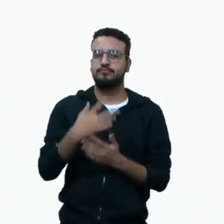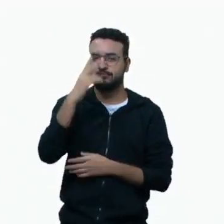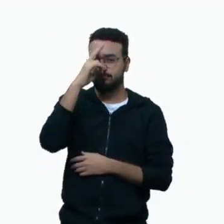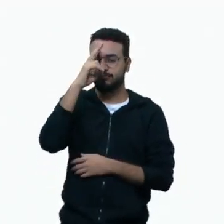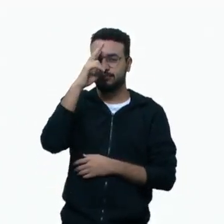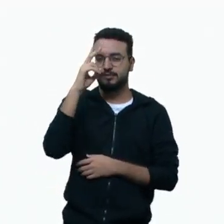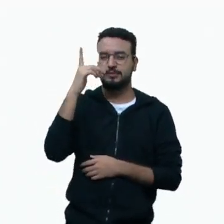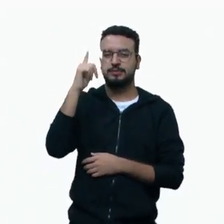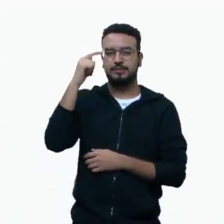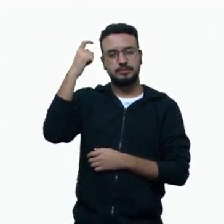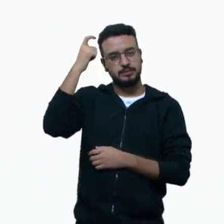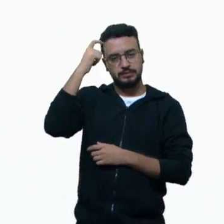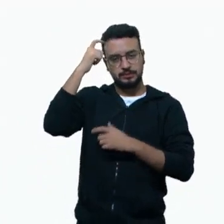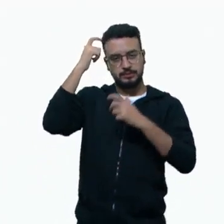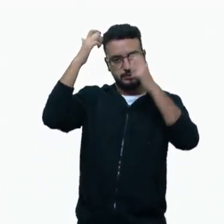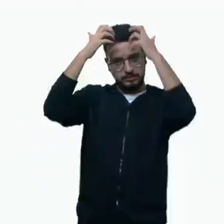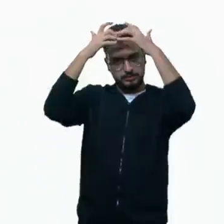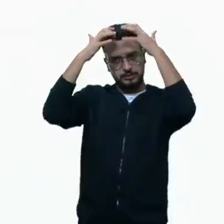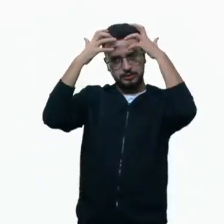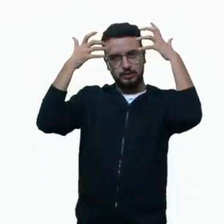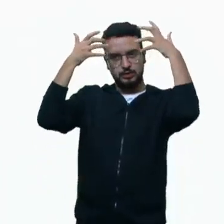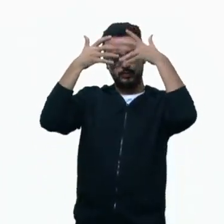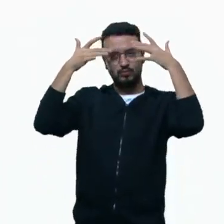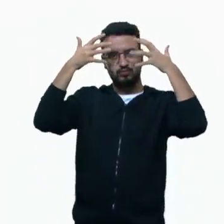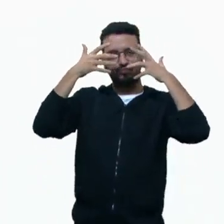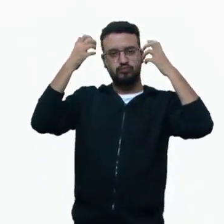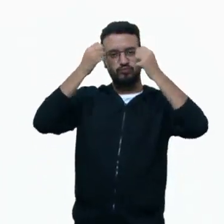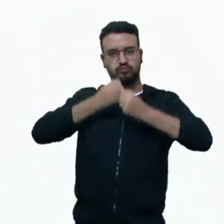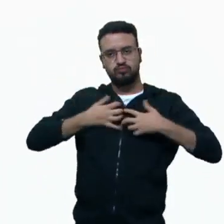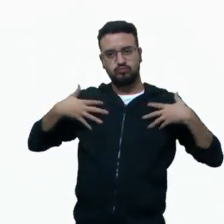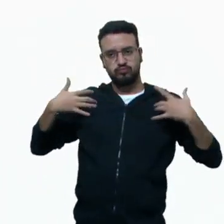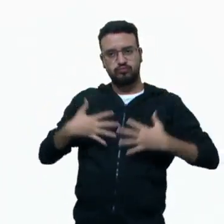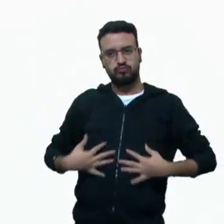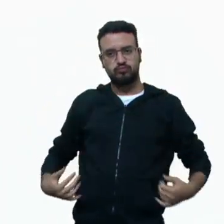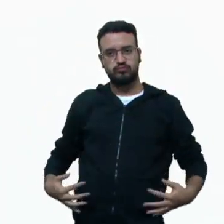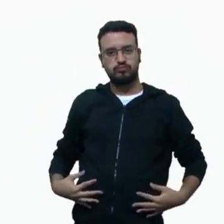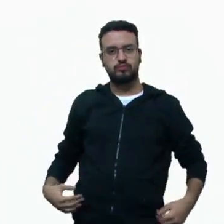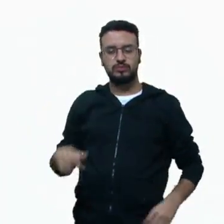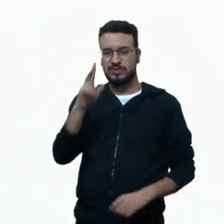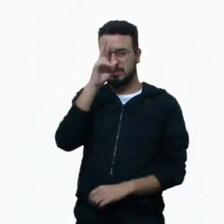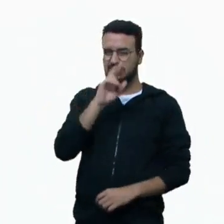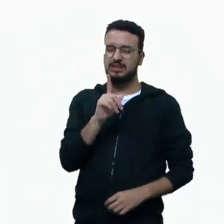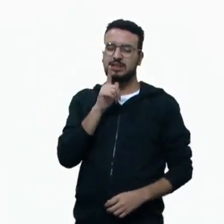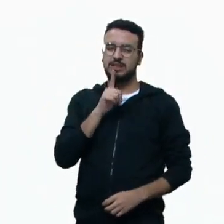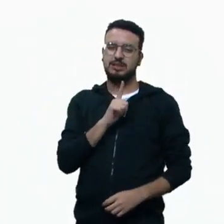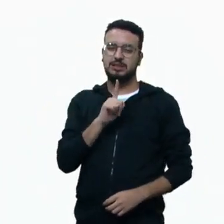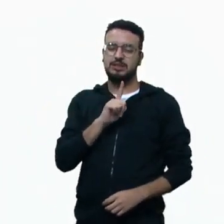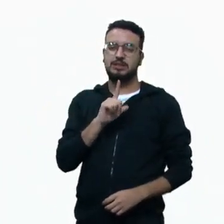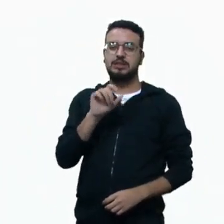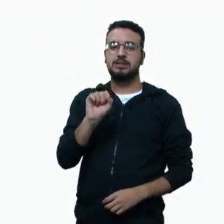escola. Lembrar que nós temos, e também biologia e tudo mais, nós temos o sistema nervoso.